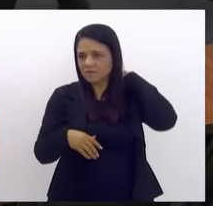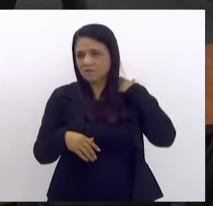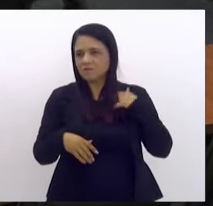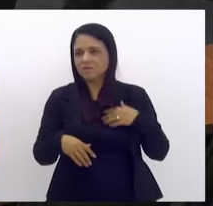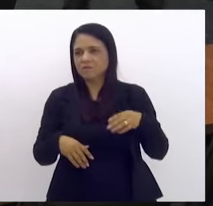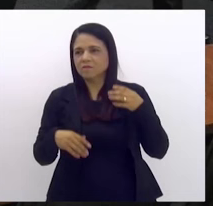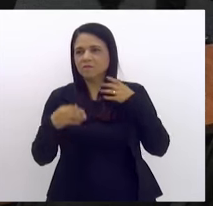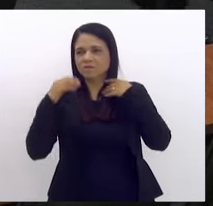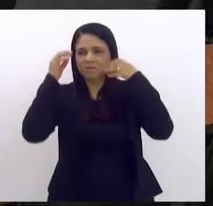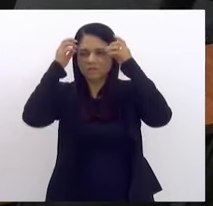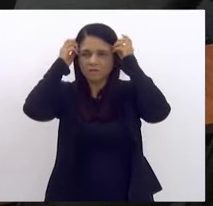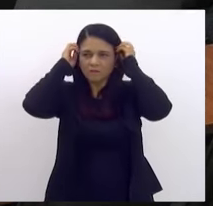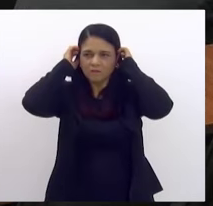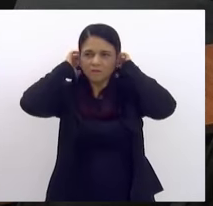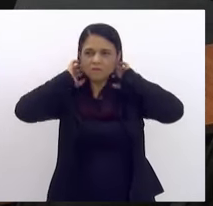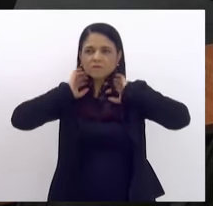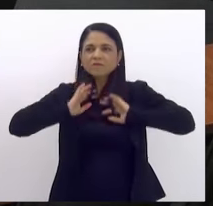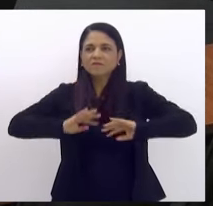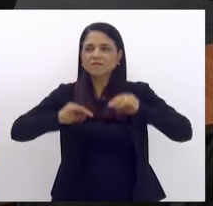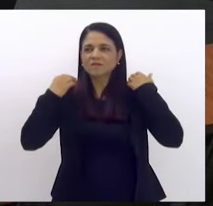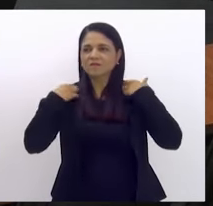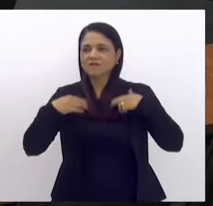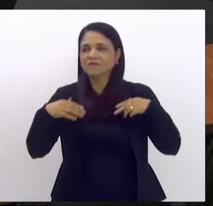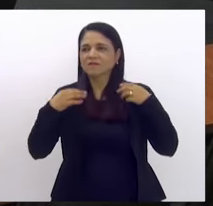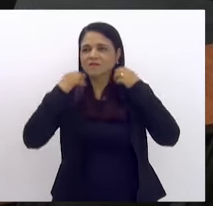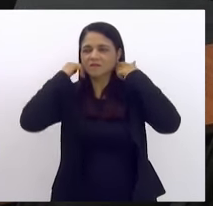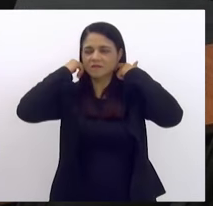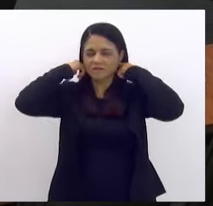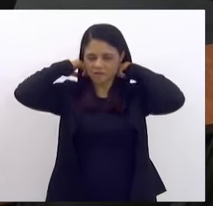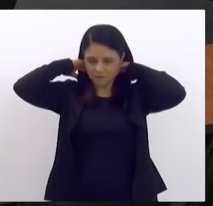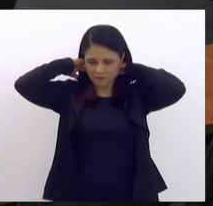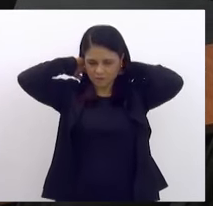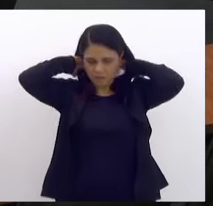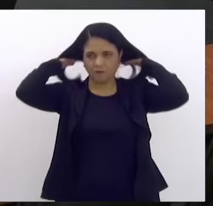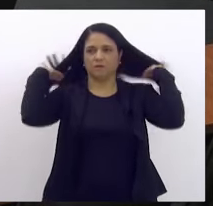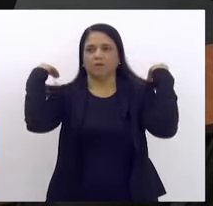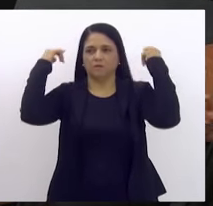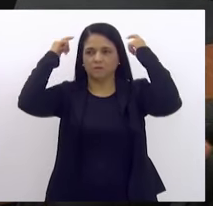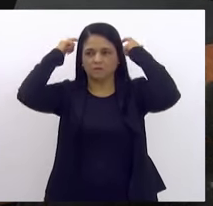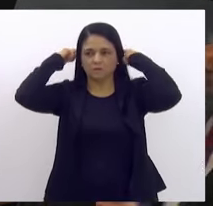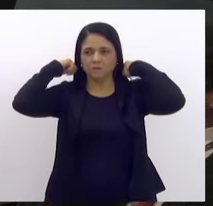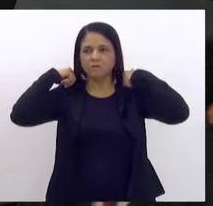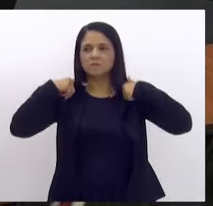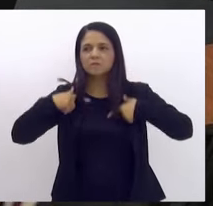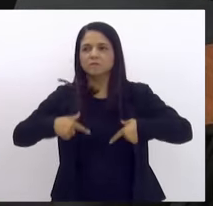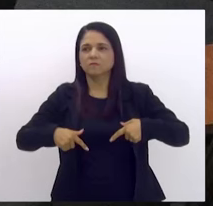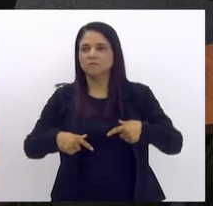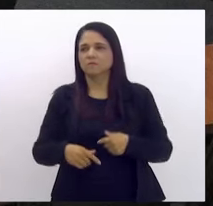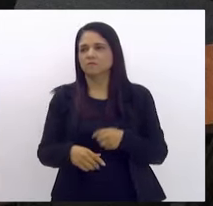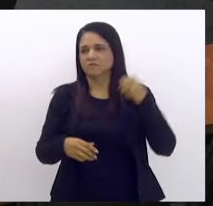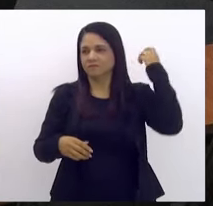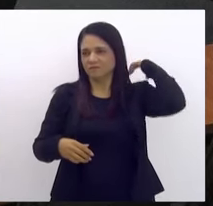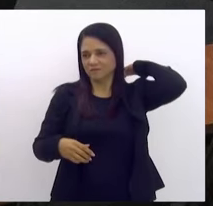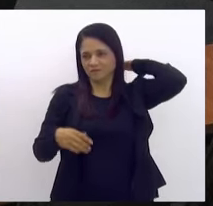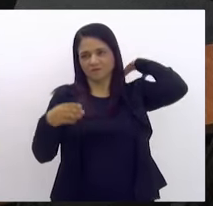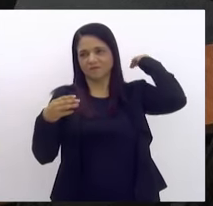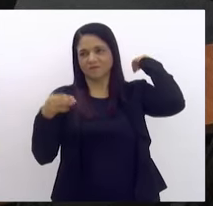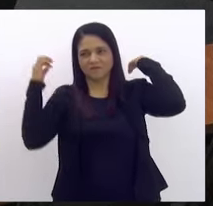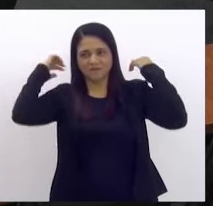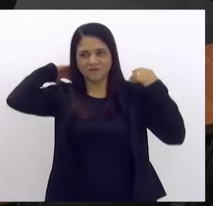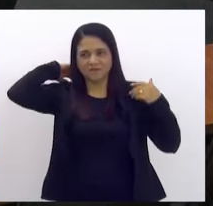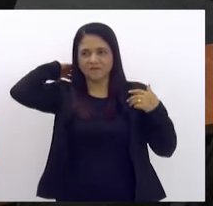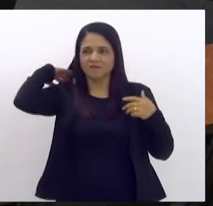todos os presentes e convidados aqui. Boa tarde aos assessores e demais